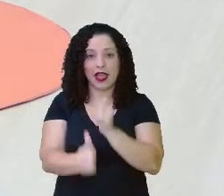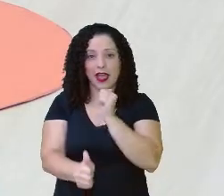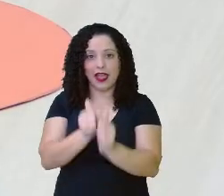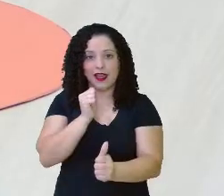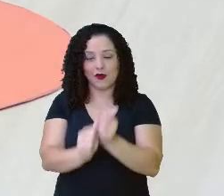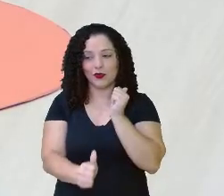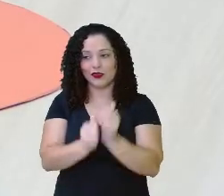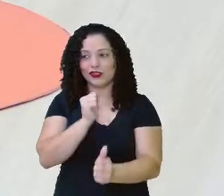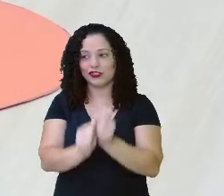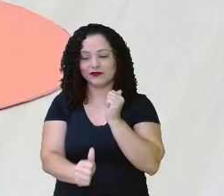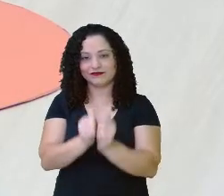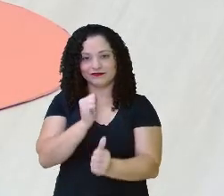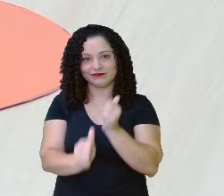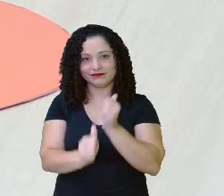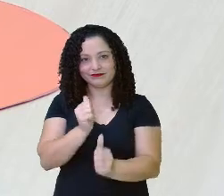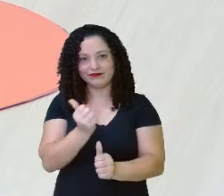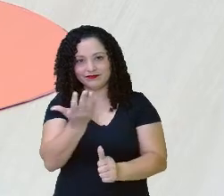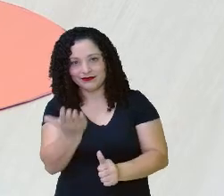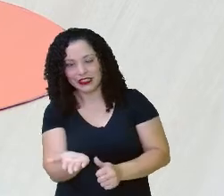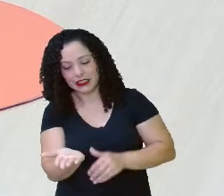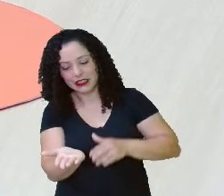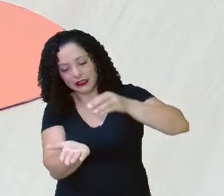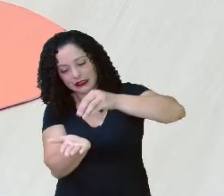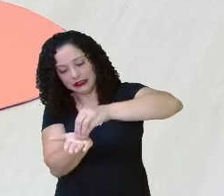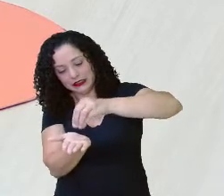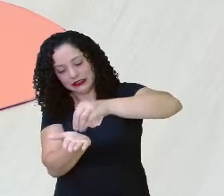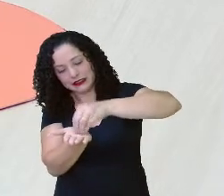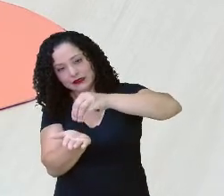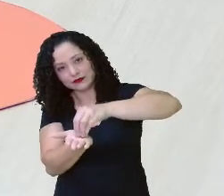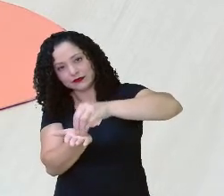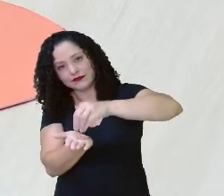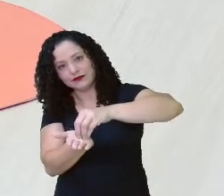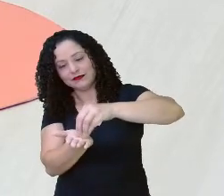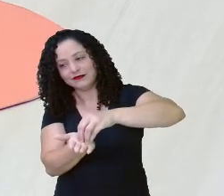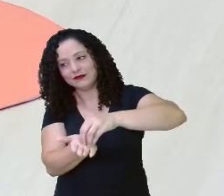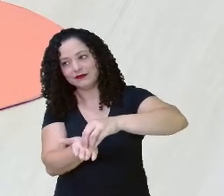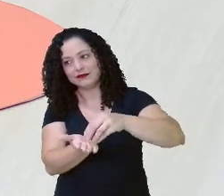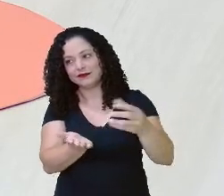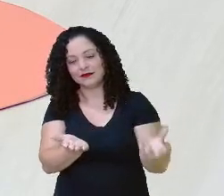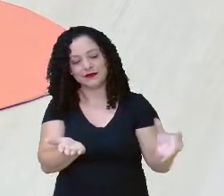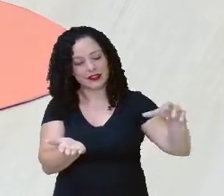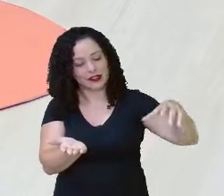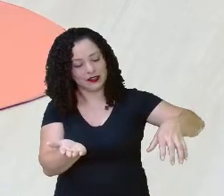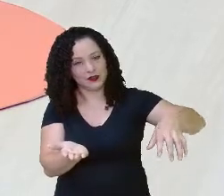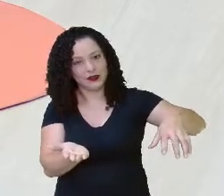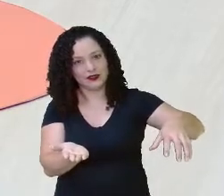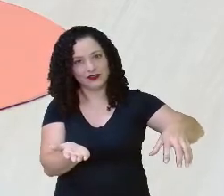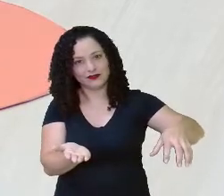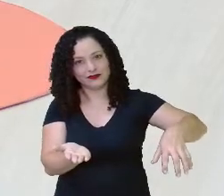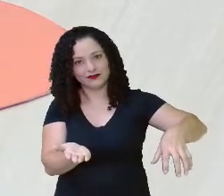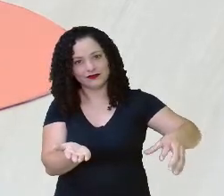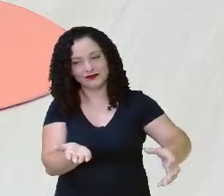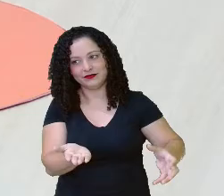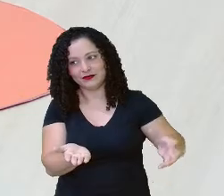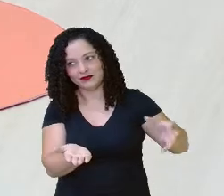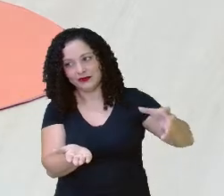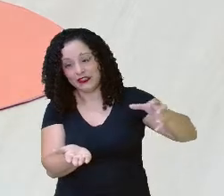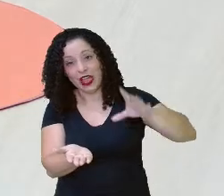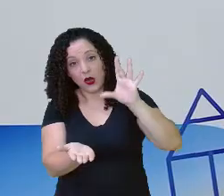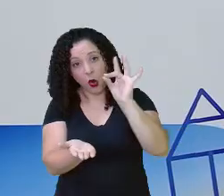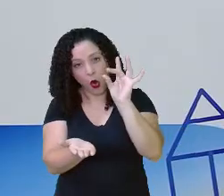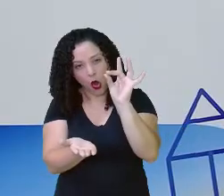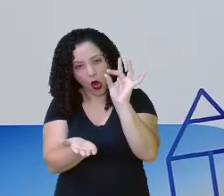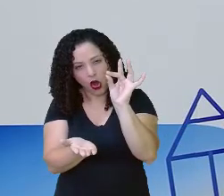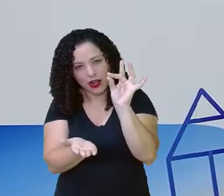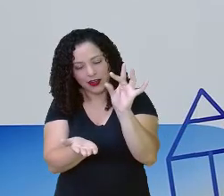de arroz na tartaruga, assim, ó, desse jeito, e aí você vai colocar a quantidade que você desejar e vai colar. Eu